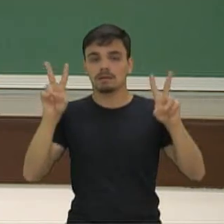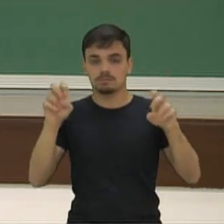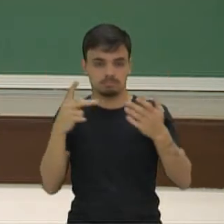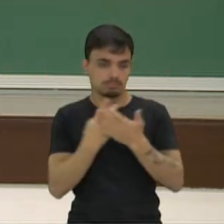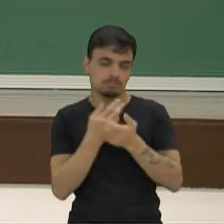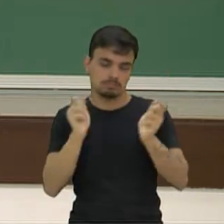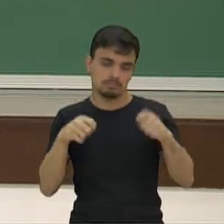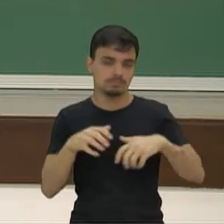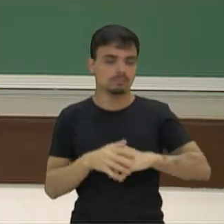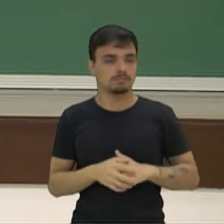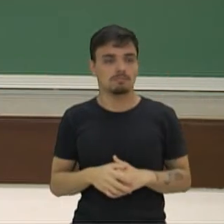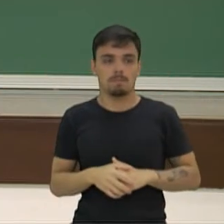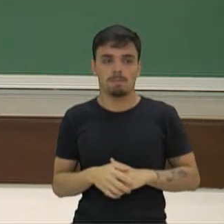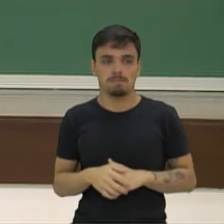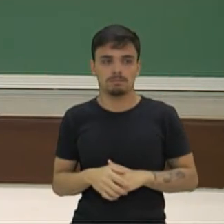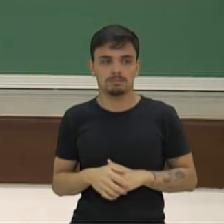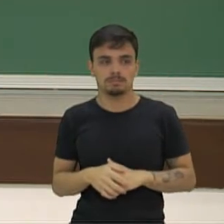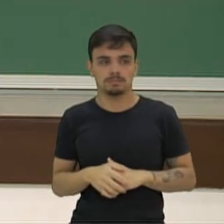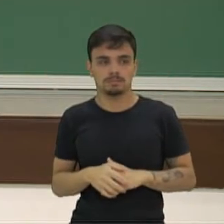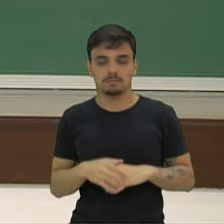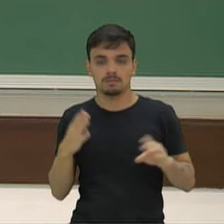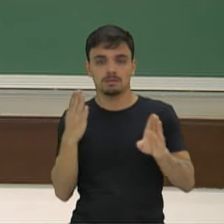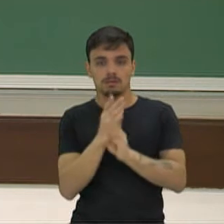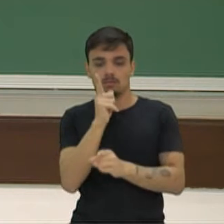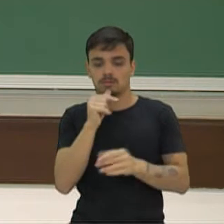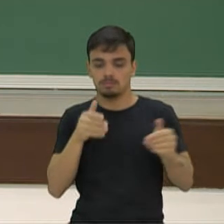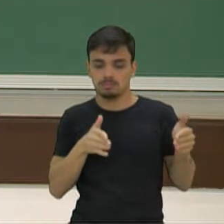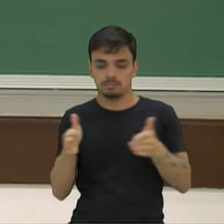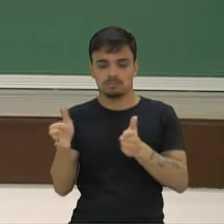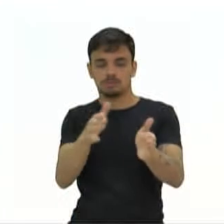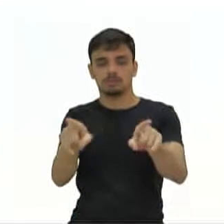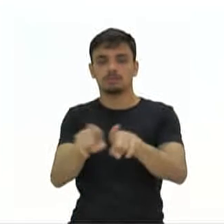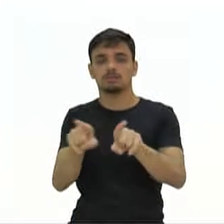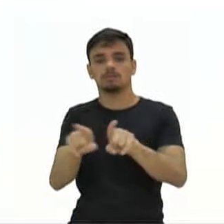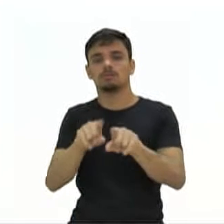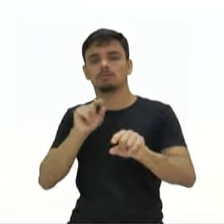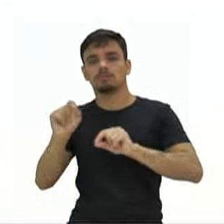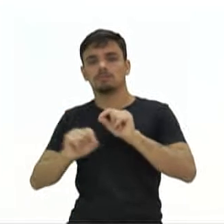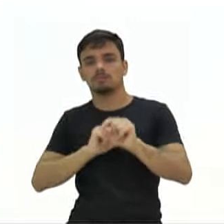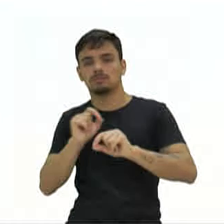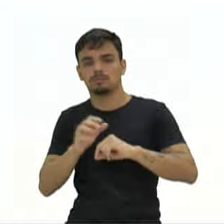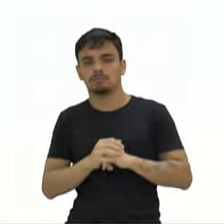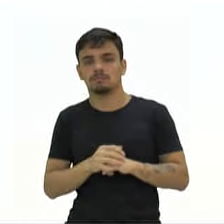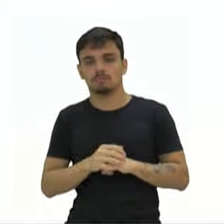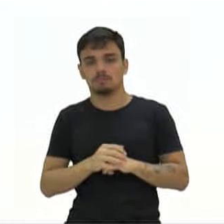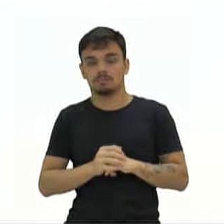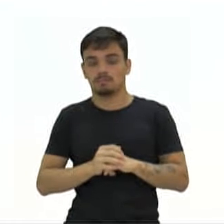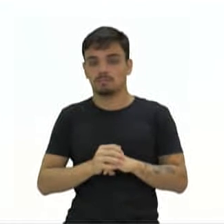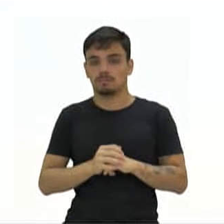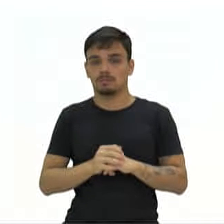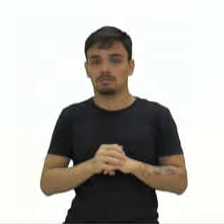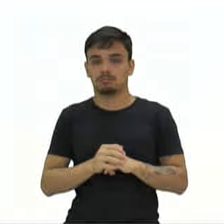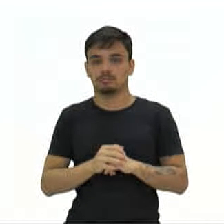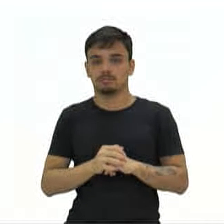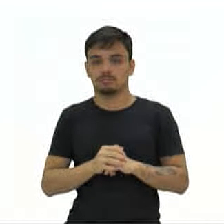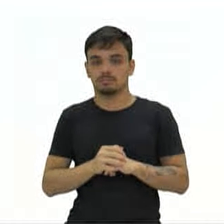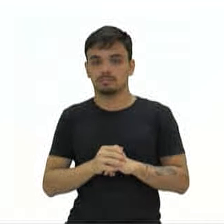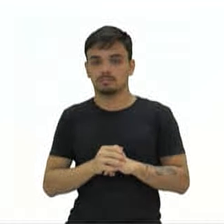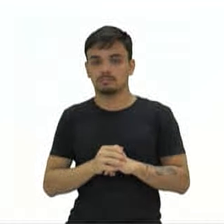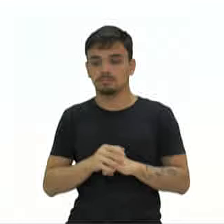certo? E daí encontra-se em rios, então 1%. Logo, o uso deste